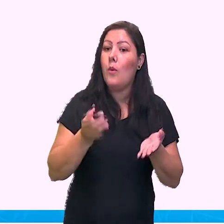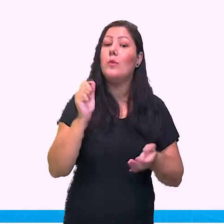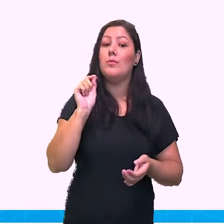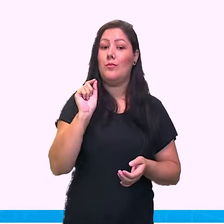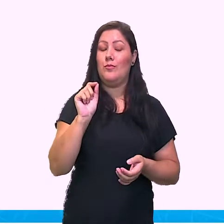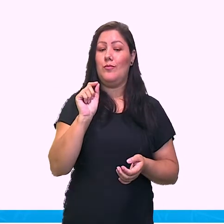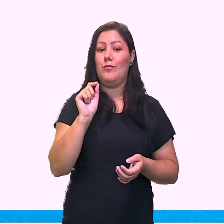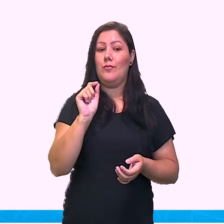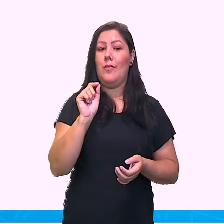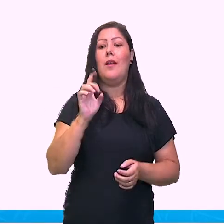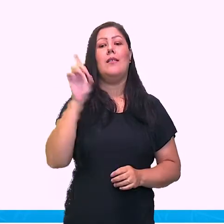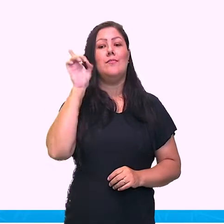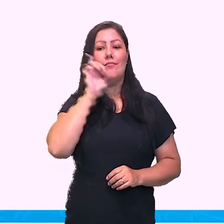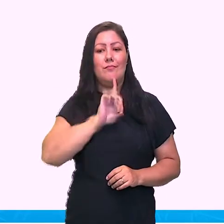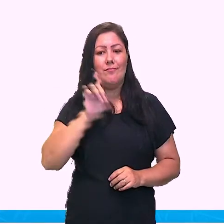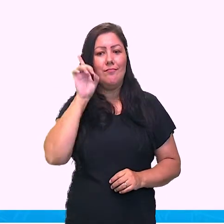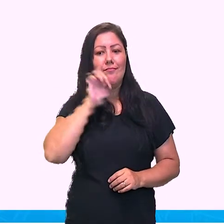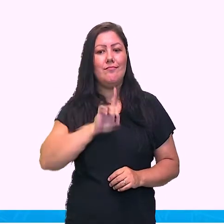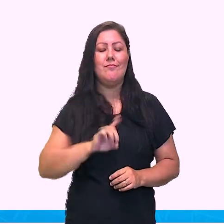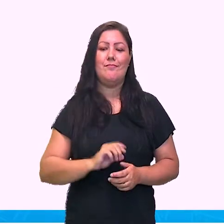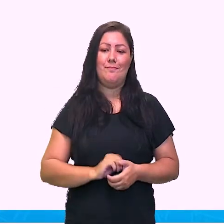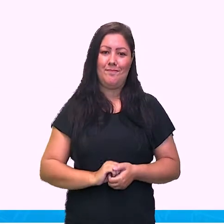Estados Unidos.